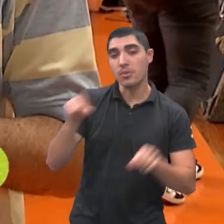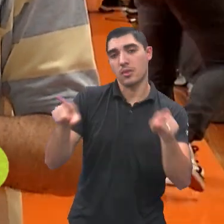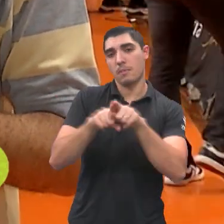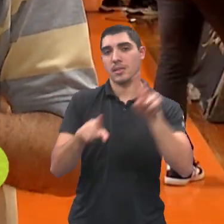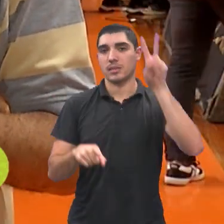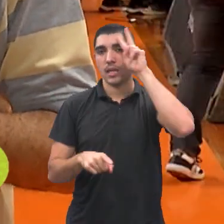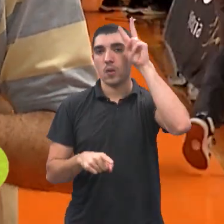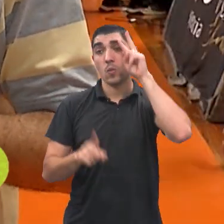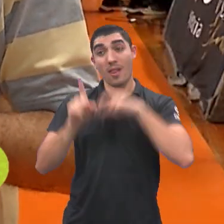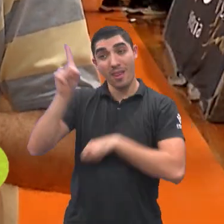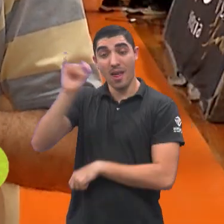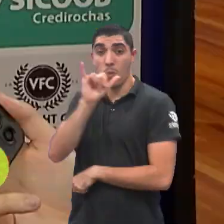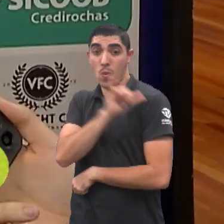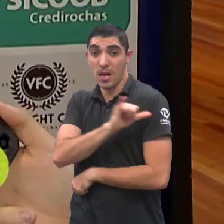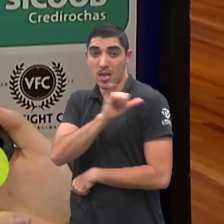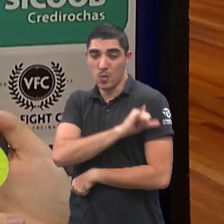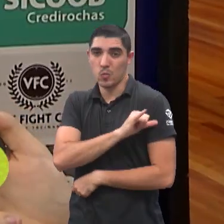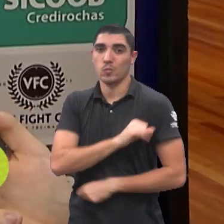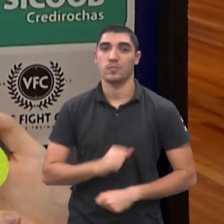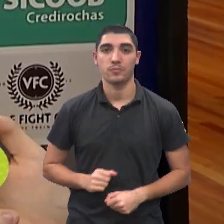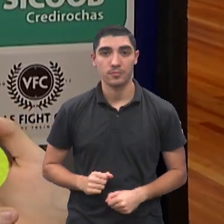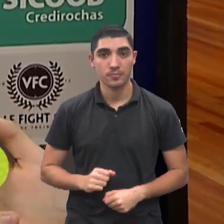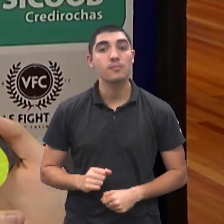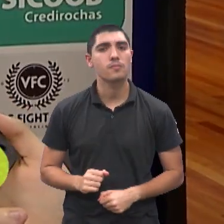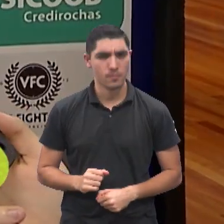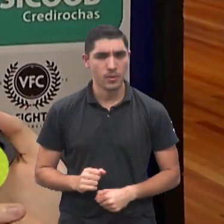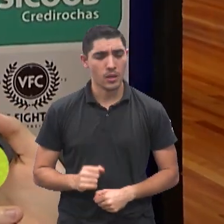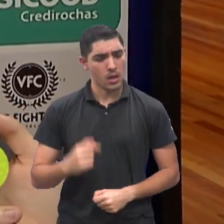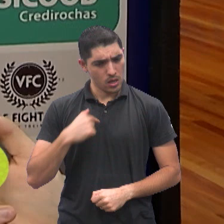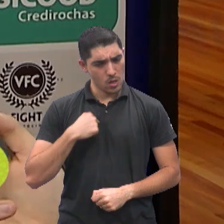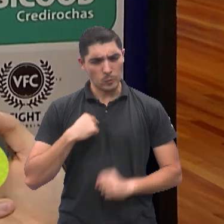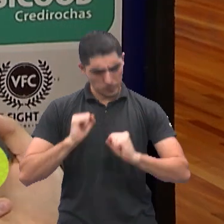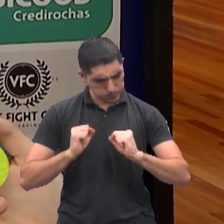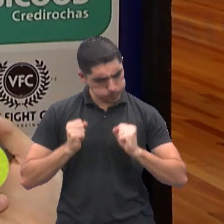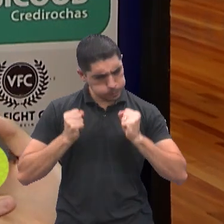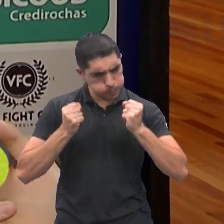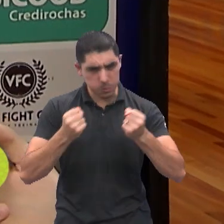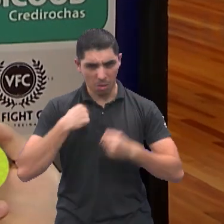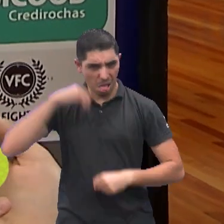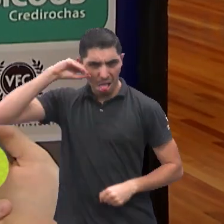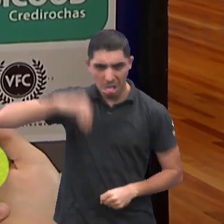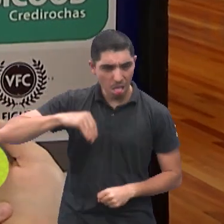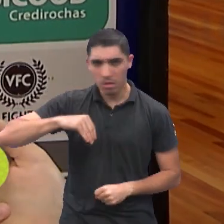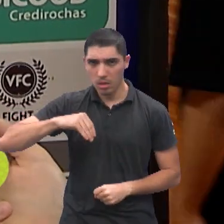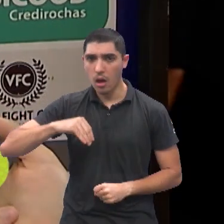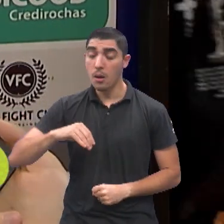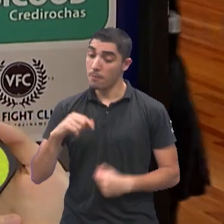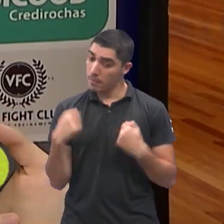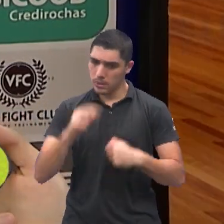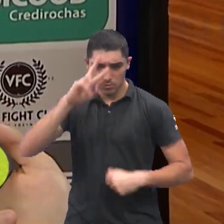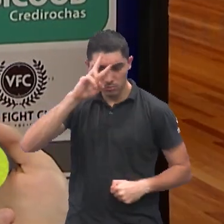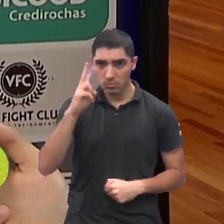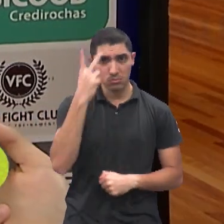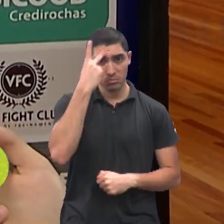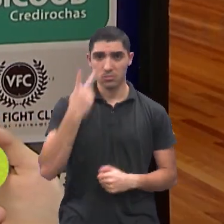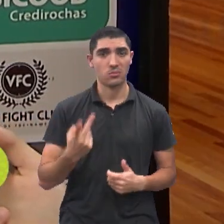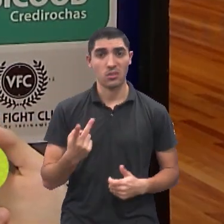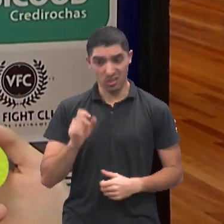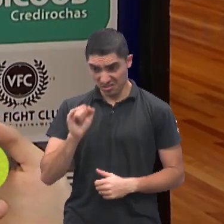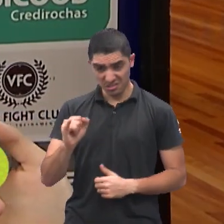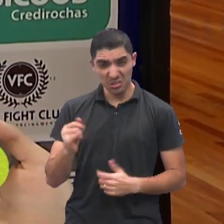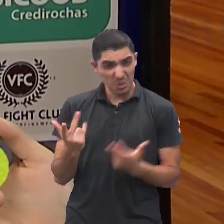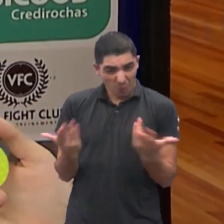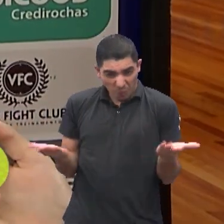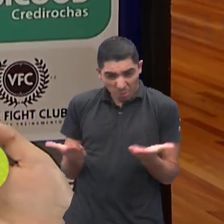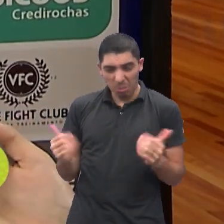manter vivo no NBB. Eu vou brigar até o final, não vou desistir nunca. Agora a gente precisa mudar. Se a gente jogar assim, não vai ganhar, realmente, né? Não